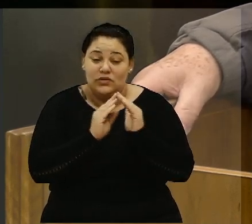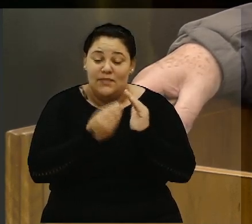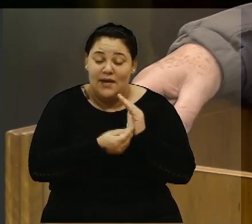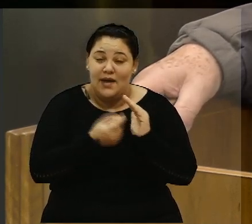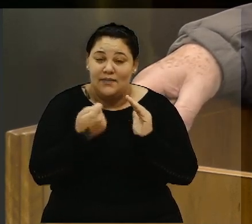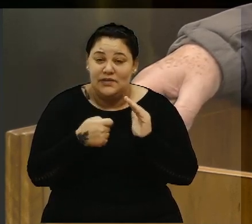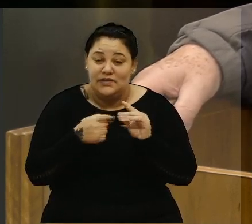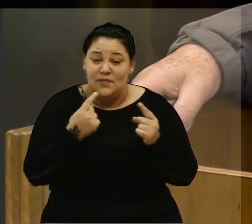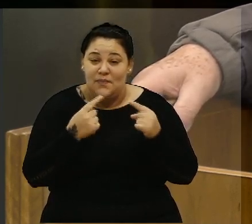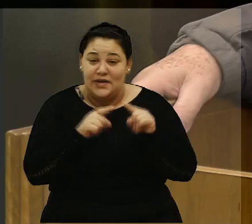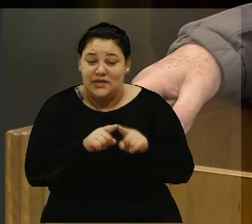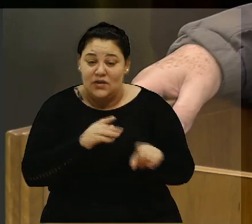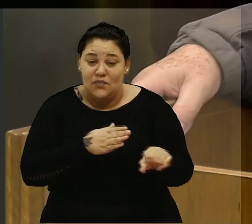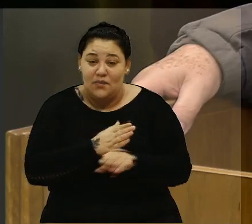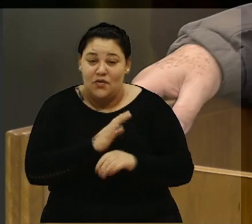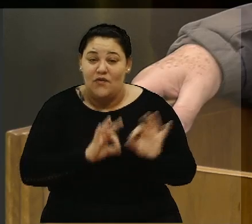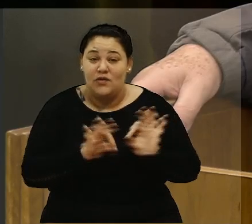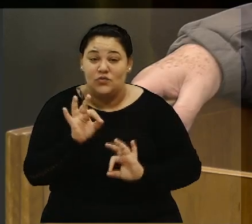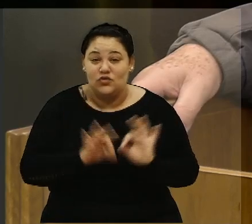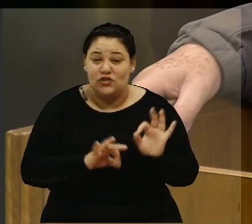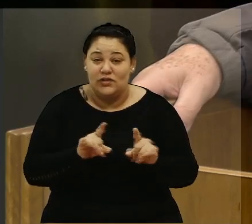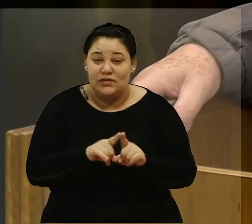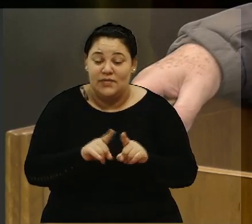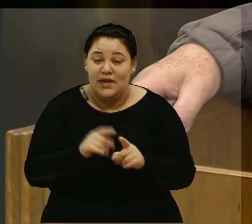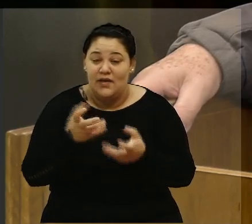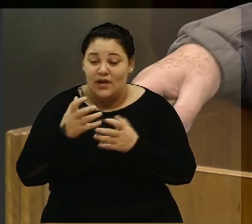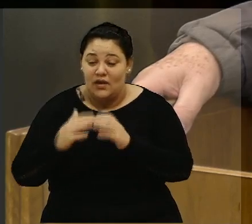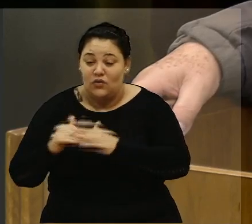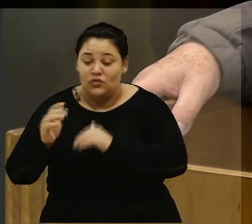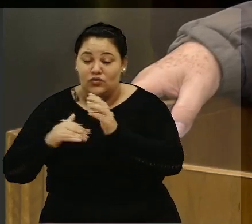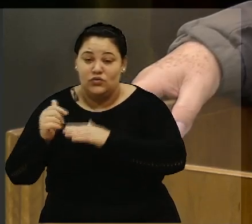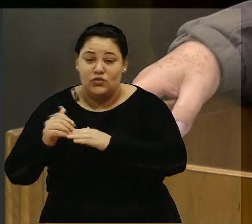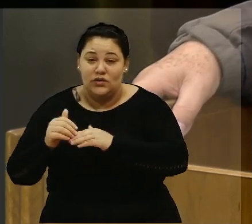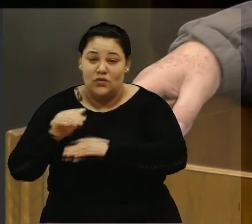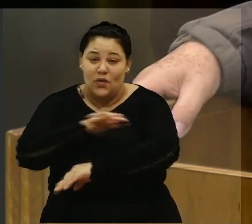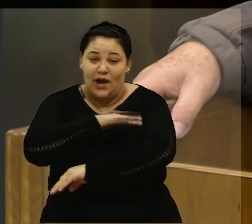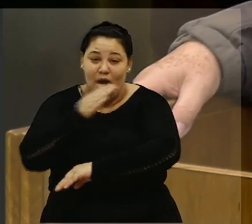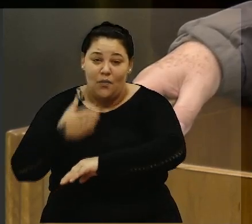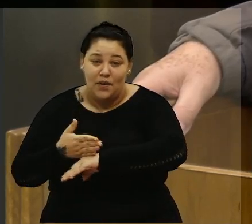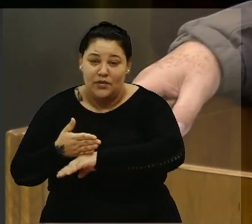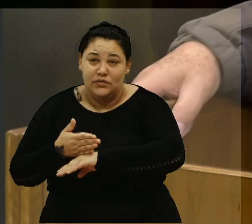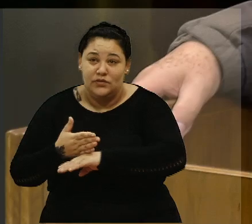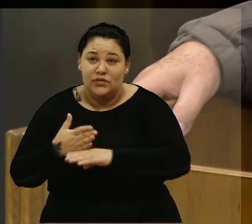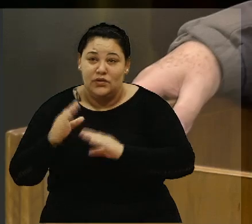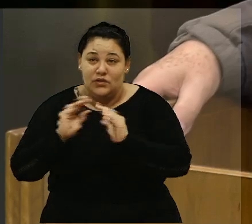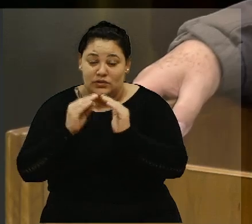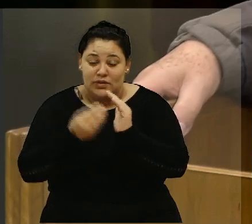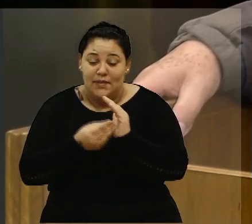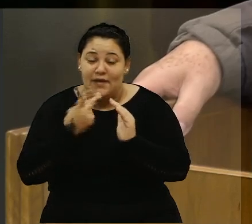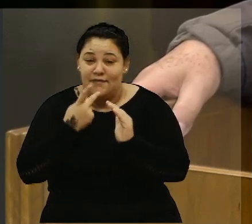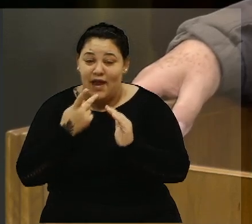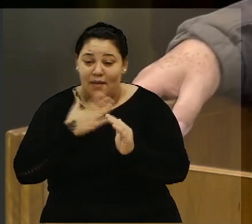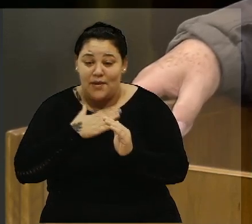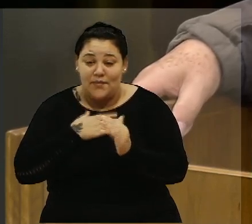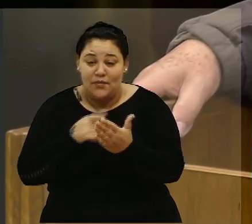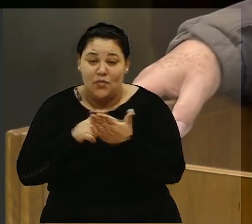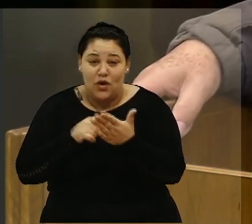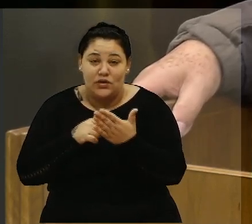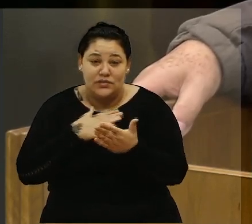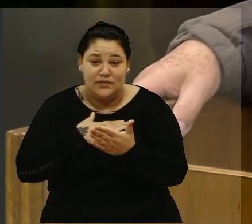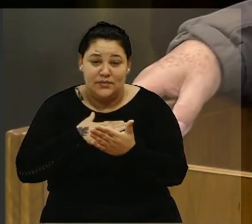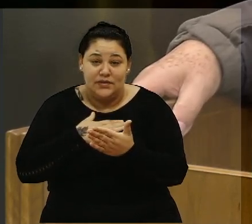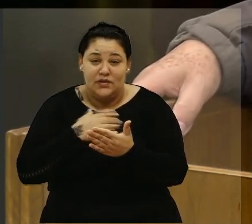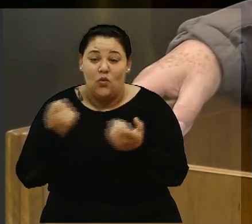na questão da aprovação dos projetos. Eu quero construir um galpão, o SAMAI vai me dizer onde é que pode ser feito, e tem que fazer até o